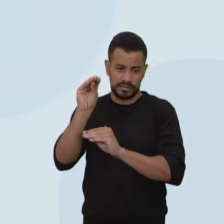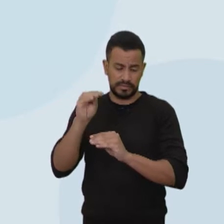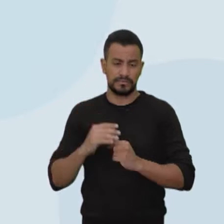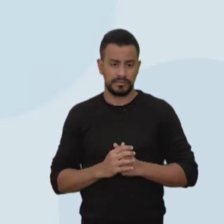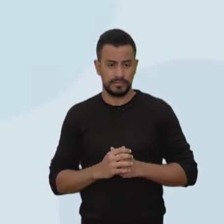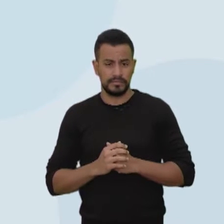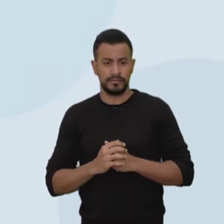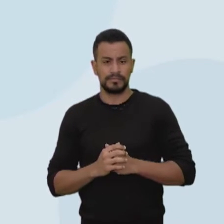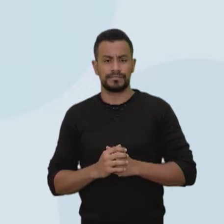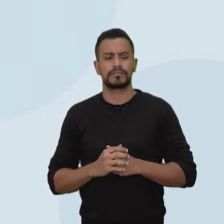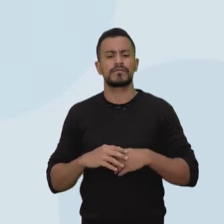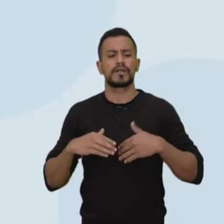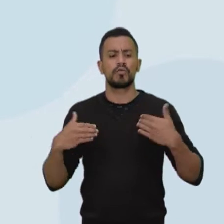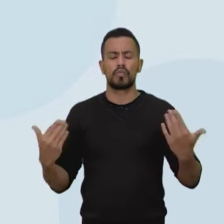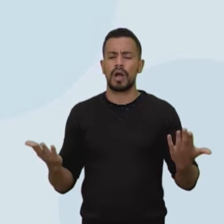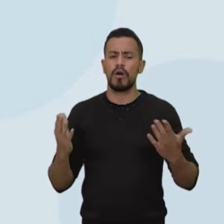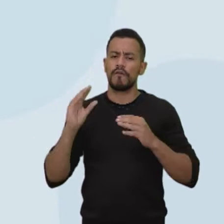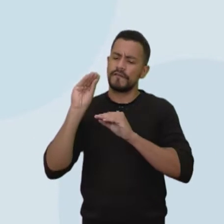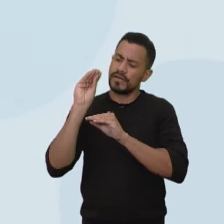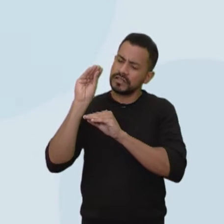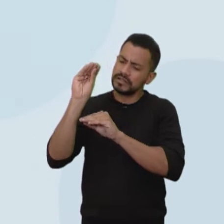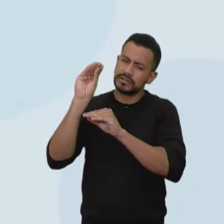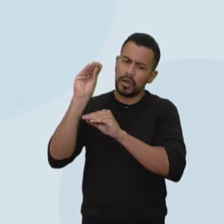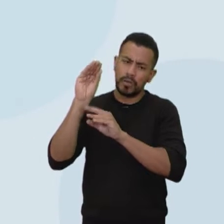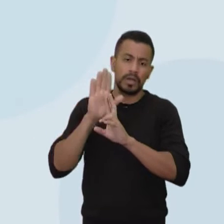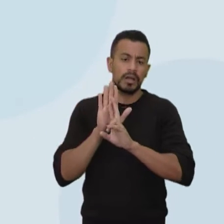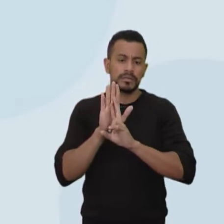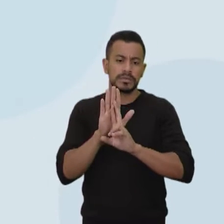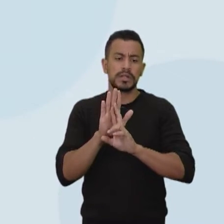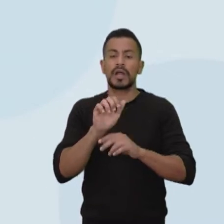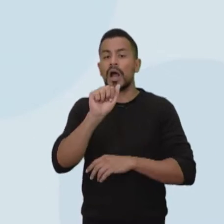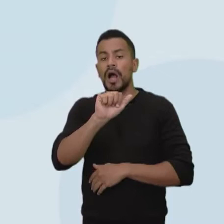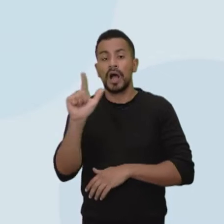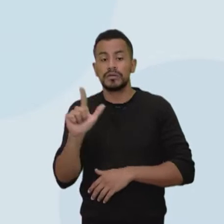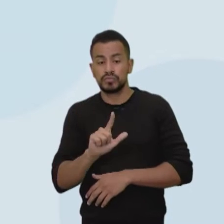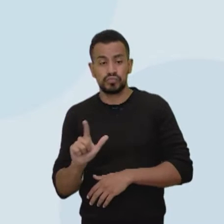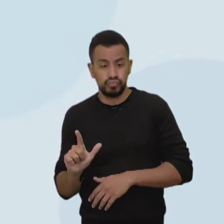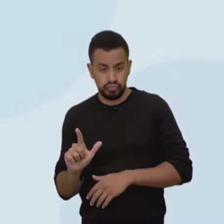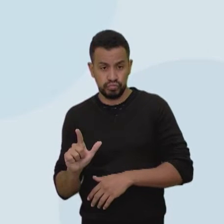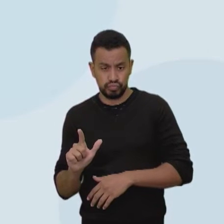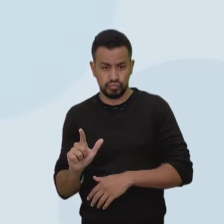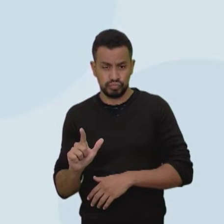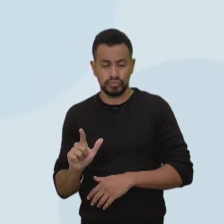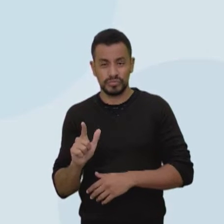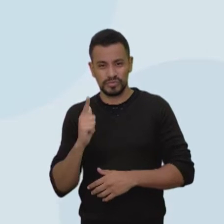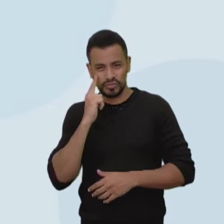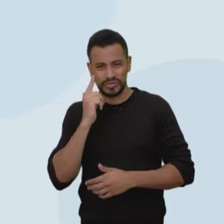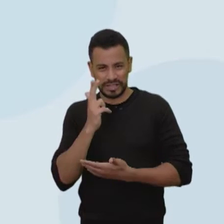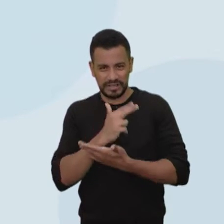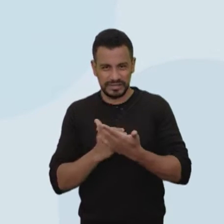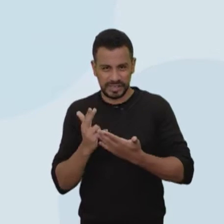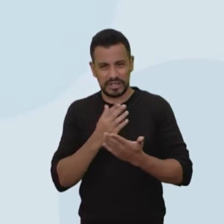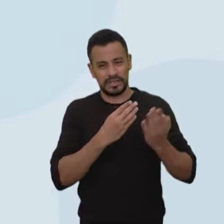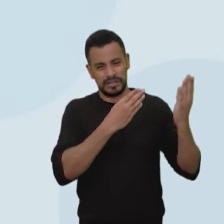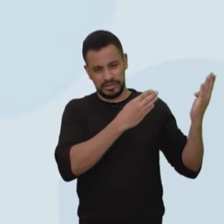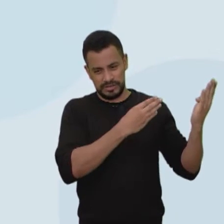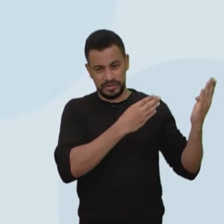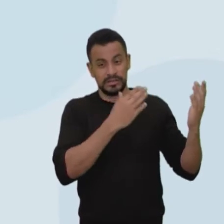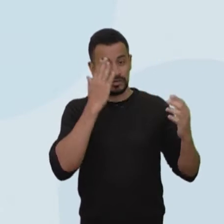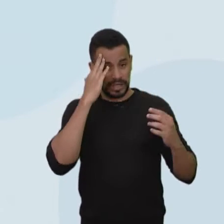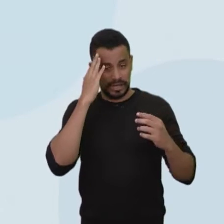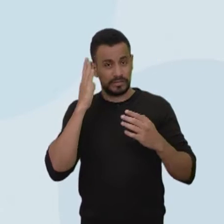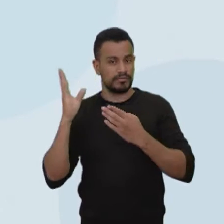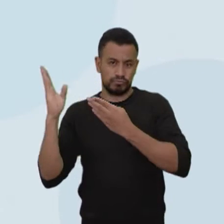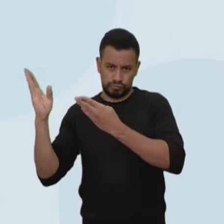vamos ler. Qual fração representa a parte pintada de azul da figura em relação ao seu total de